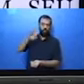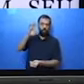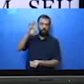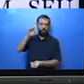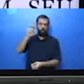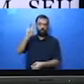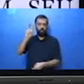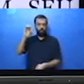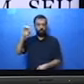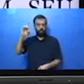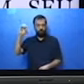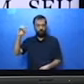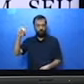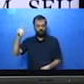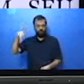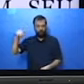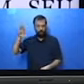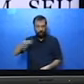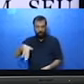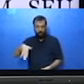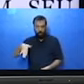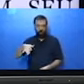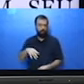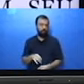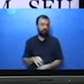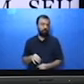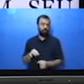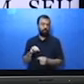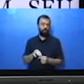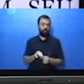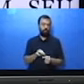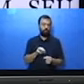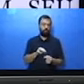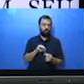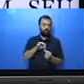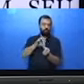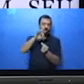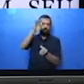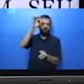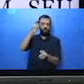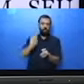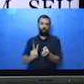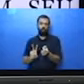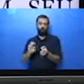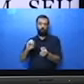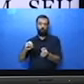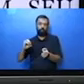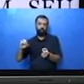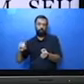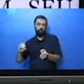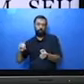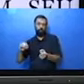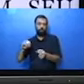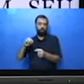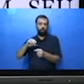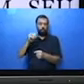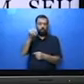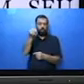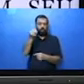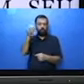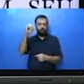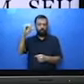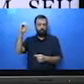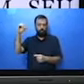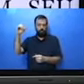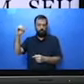de altitude. 40% entre 200 e 600 metros de altitude e 12%